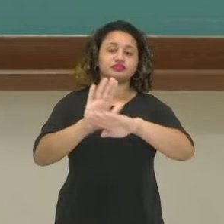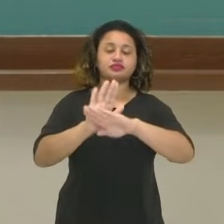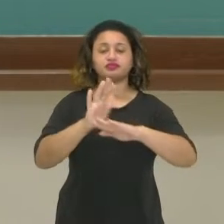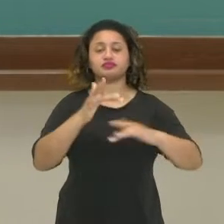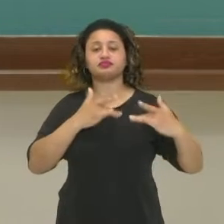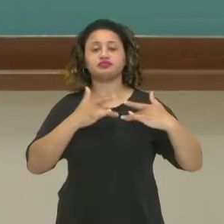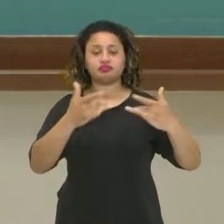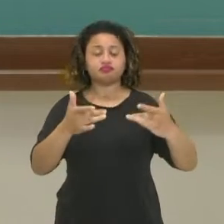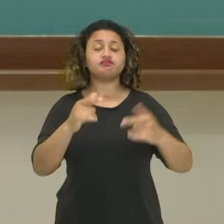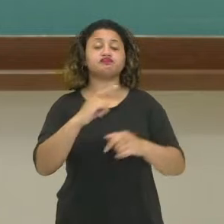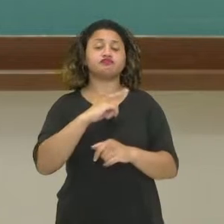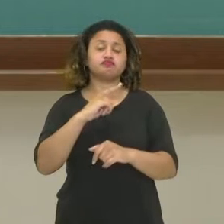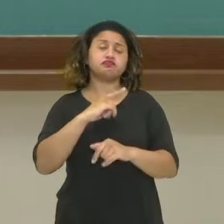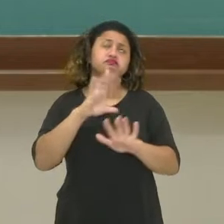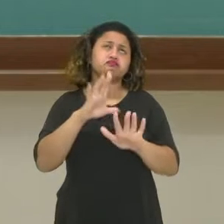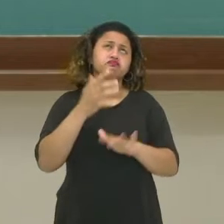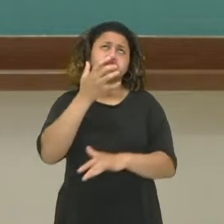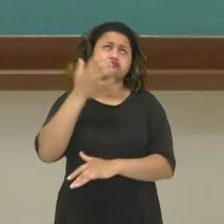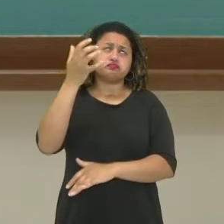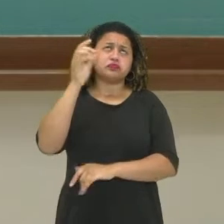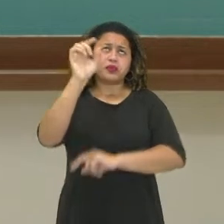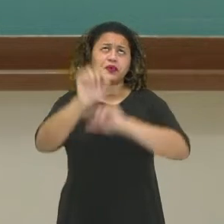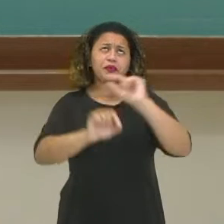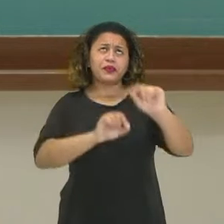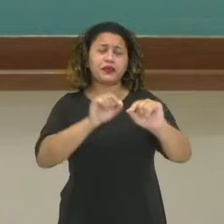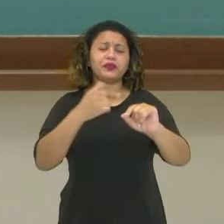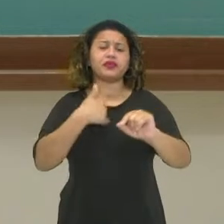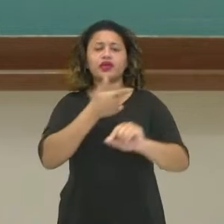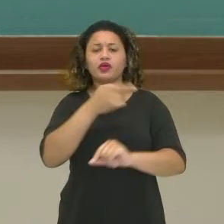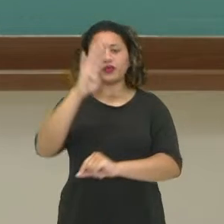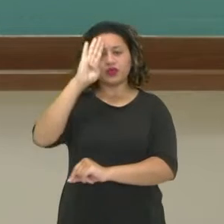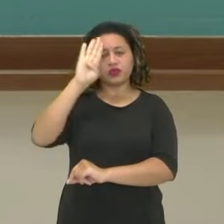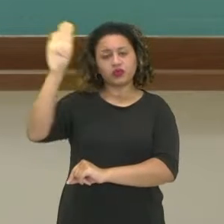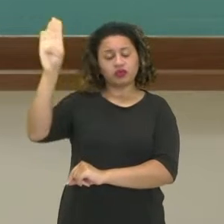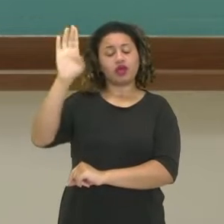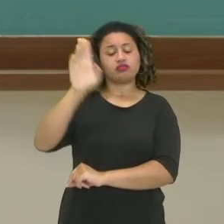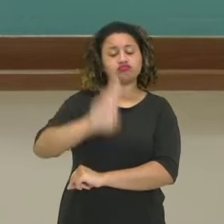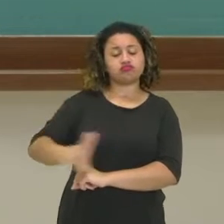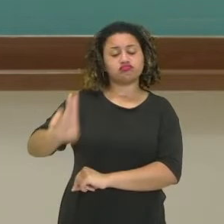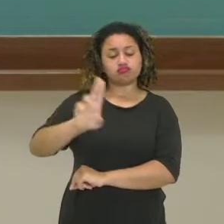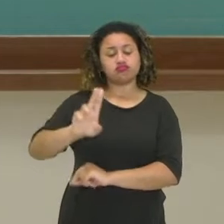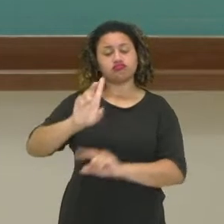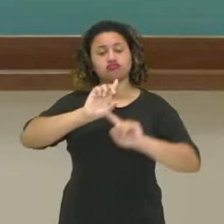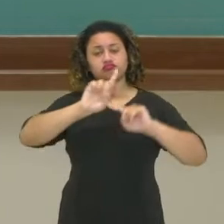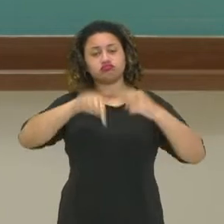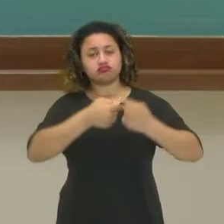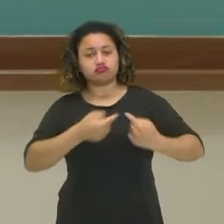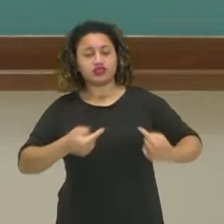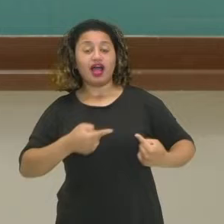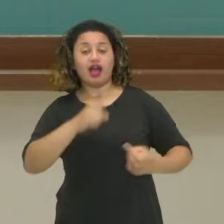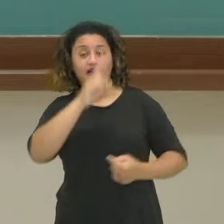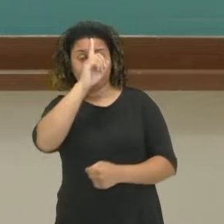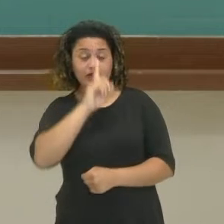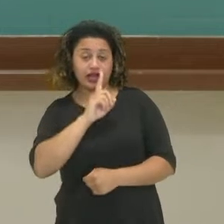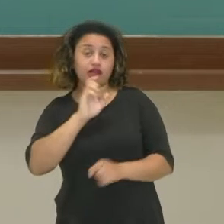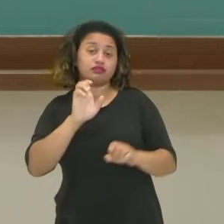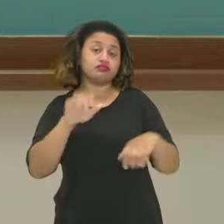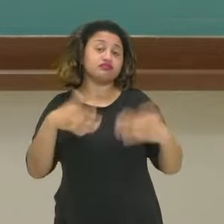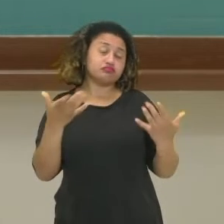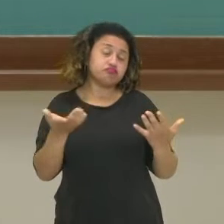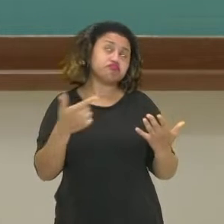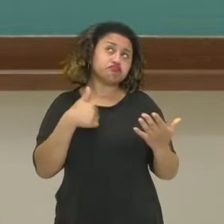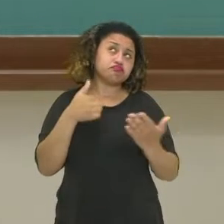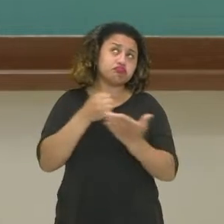Foi inspirado, provavelmente, nos soldados que usavam laços amarelos, né? Então ele foi